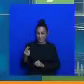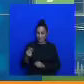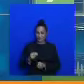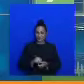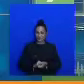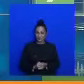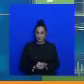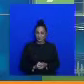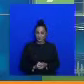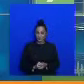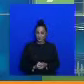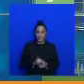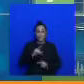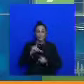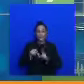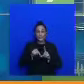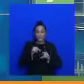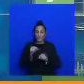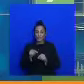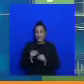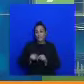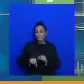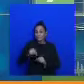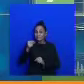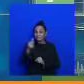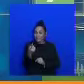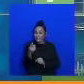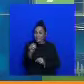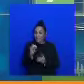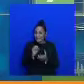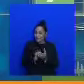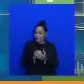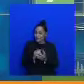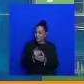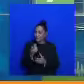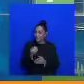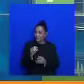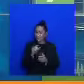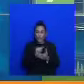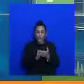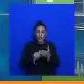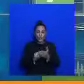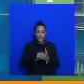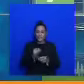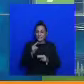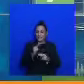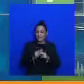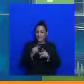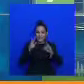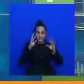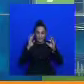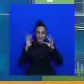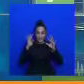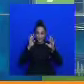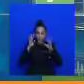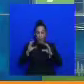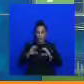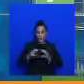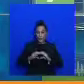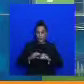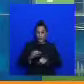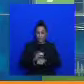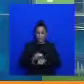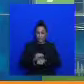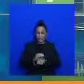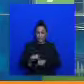32. Foram sorteados 10 números, faltam 10. Loterias Caixa, já pensou? Bola cinza,